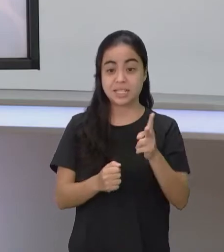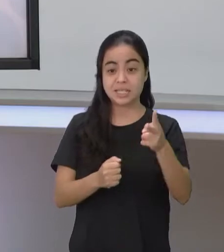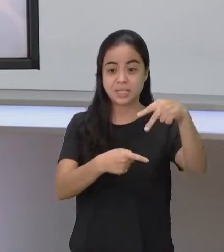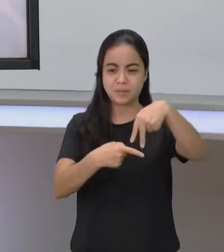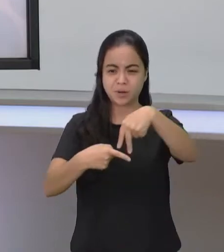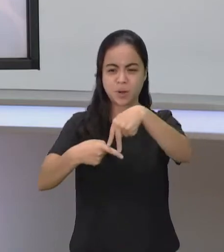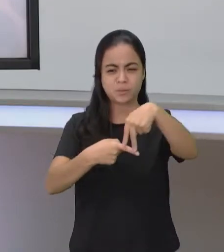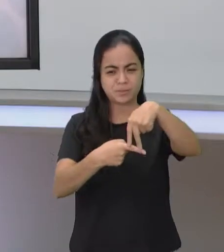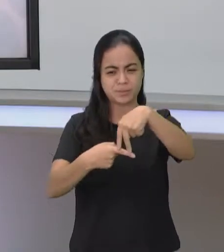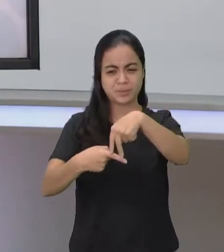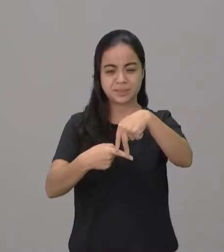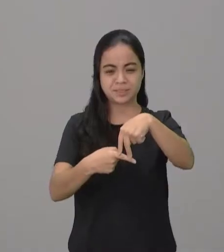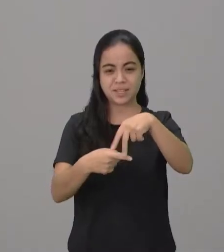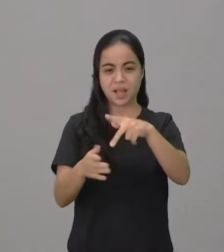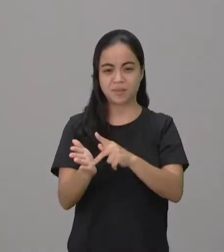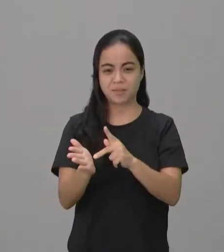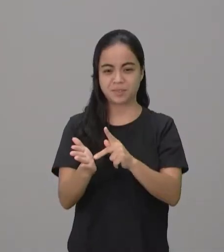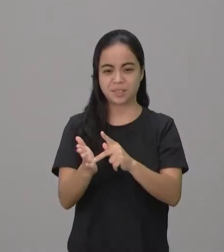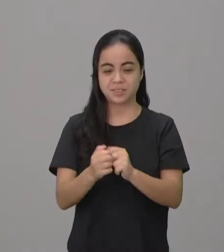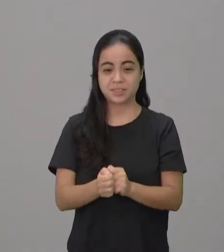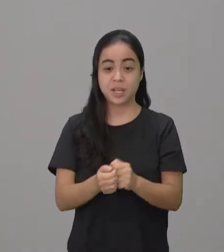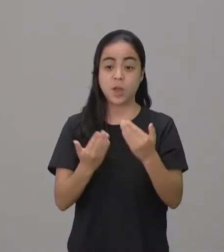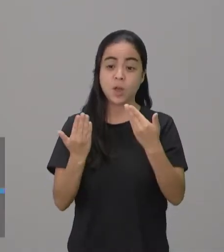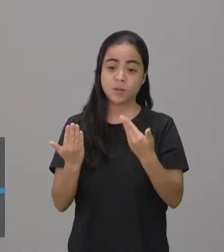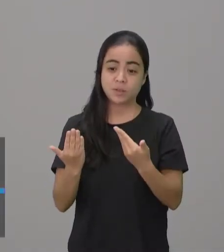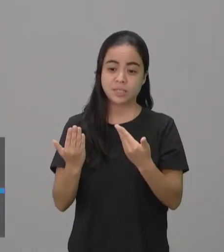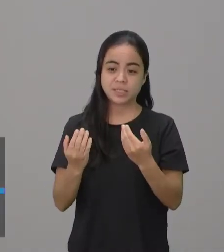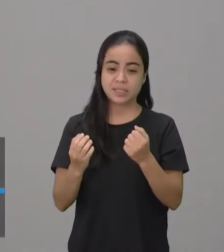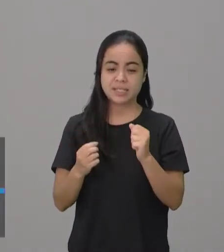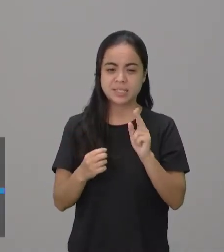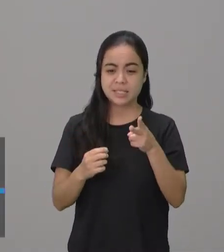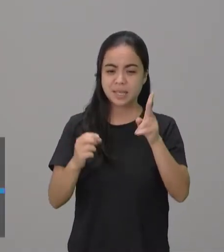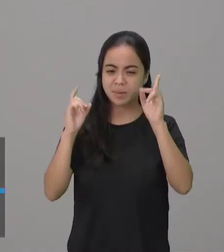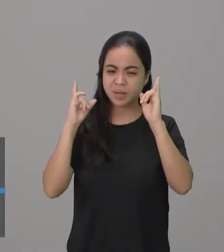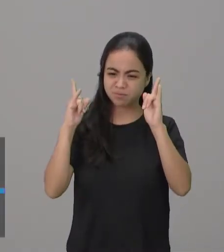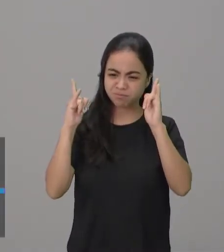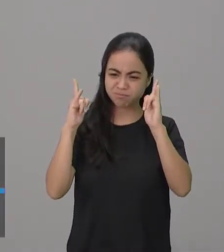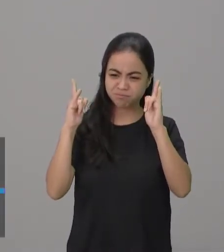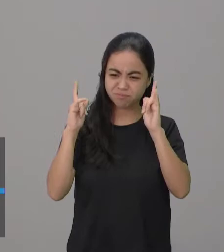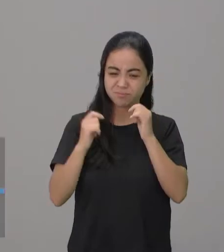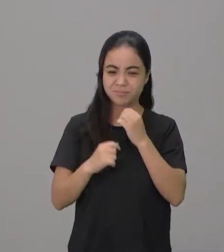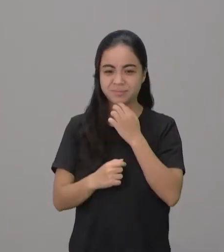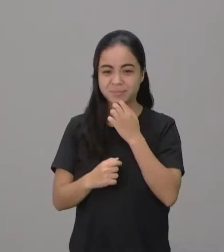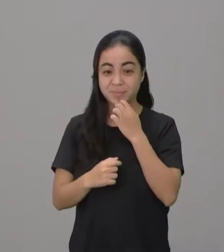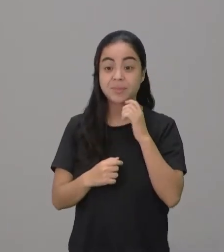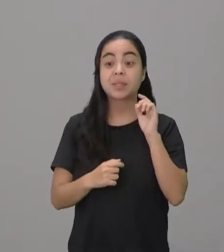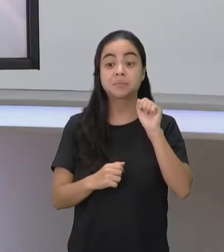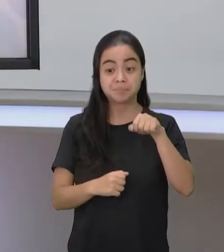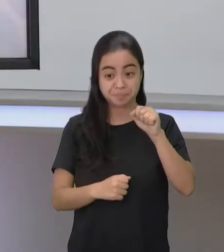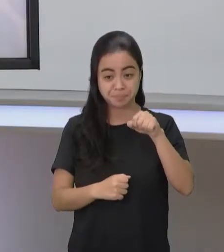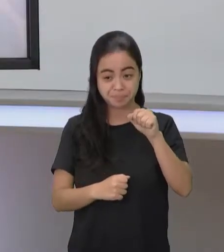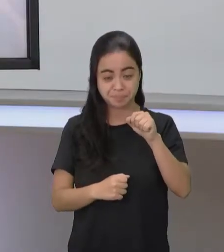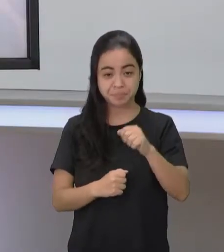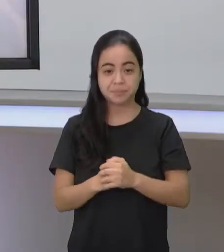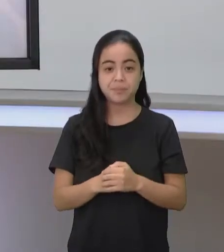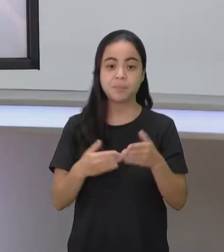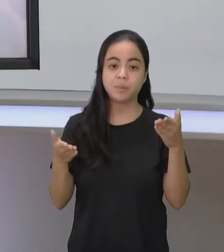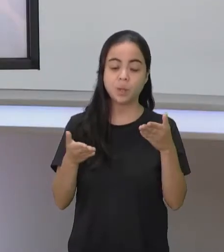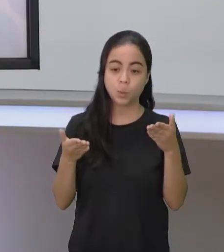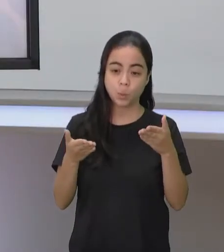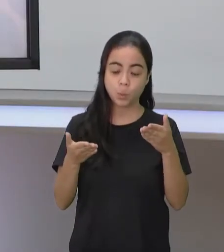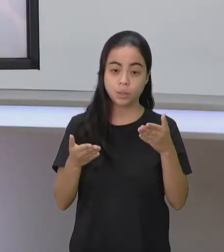skatista. Obrigado, Fabi. E você será para sempre uma punk rocker, né? Exatamente. Estamos aí para isso, né? E hoje a